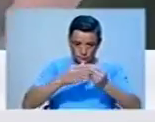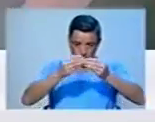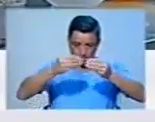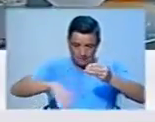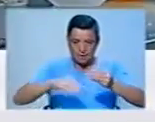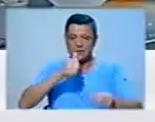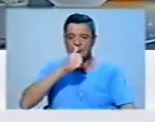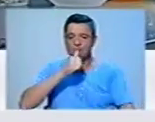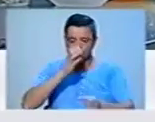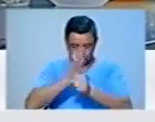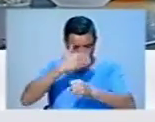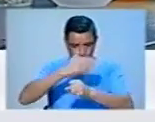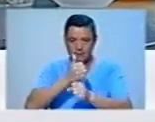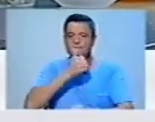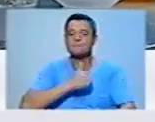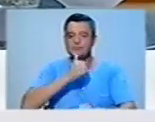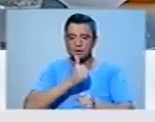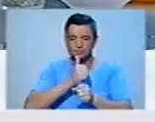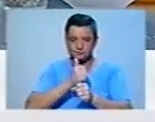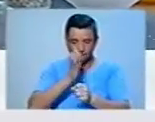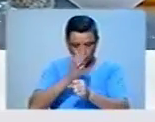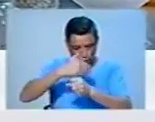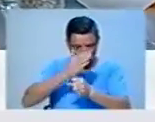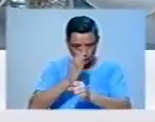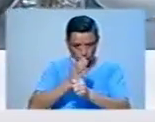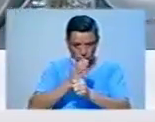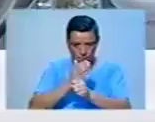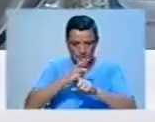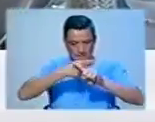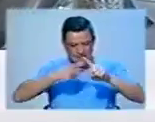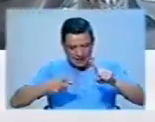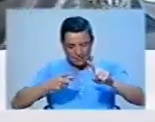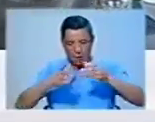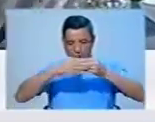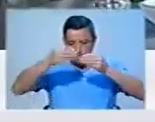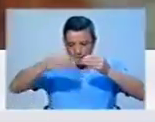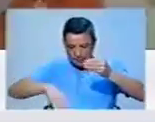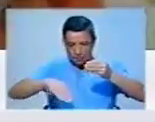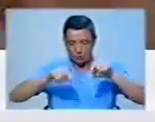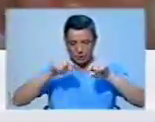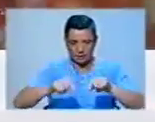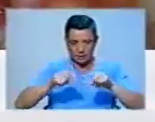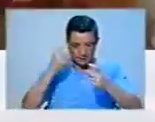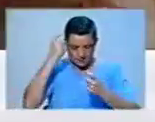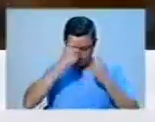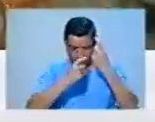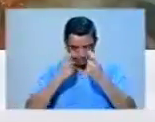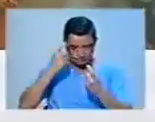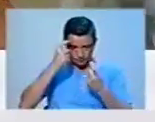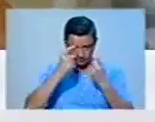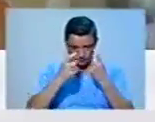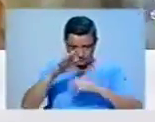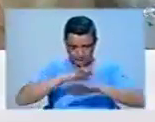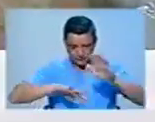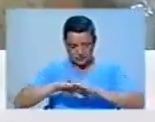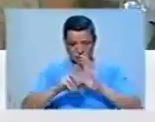o pimento cortado em cubinhos, pimento vermelho, cerca de meio pimento. Isto pensando em fazer a